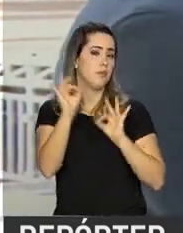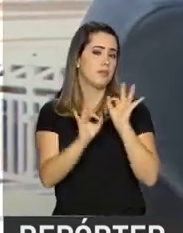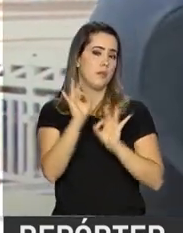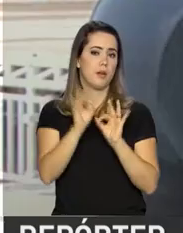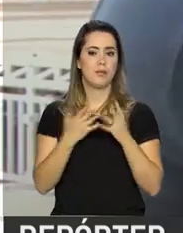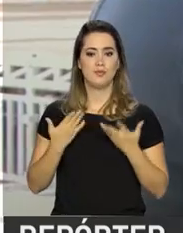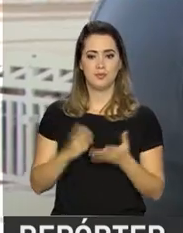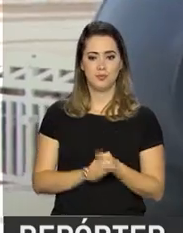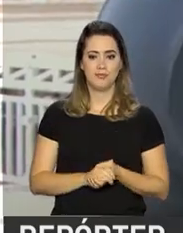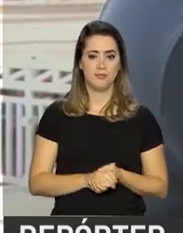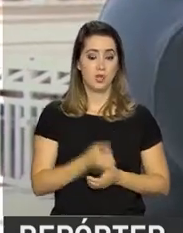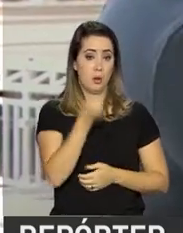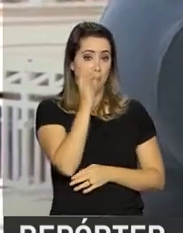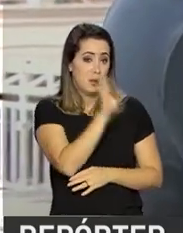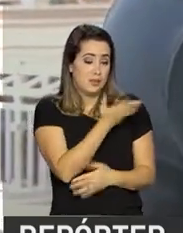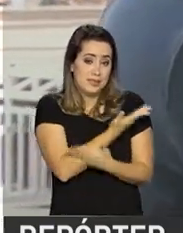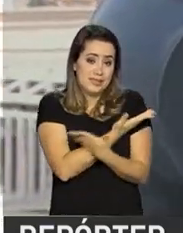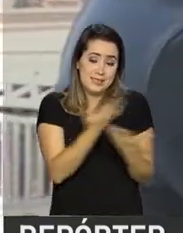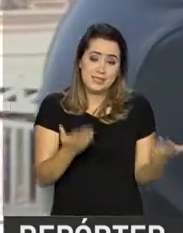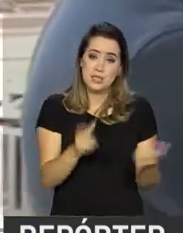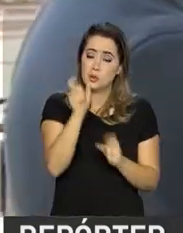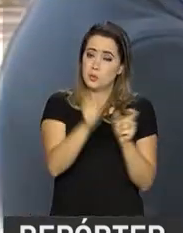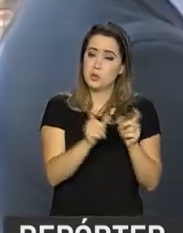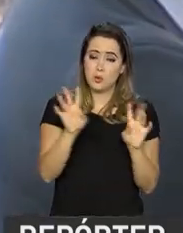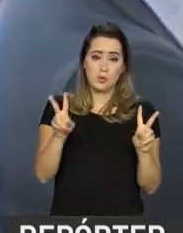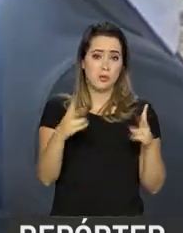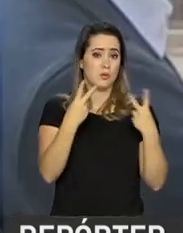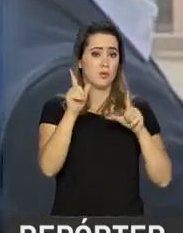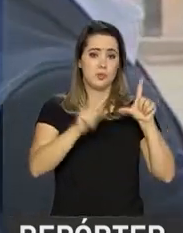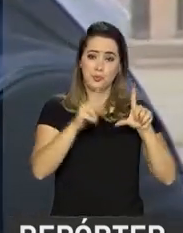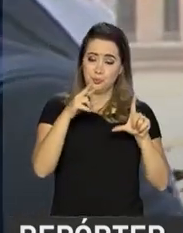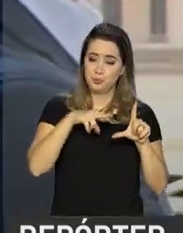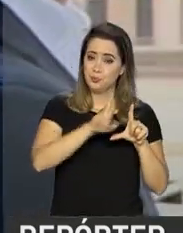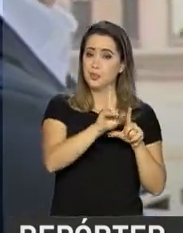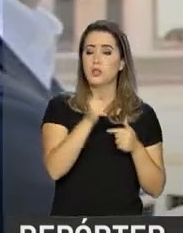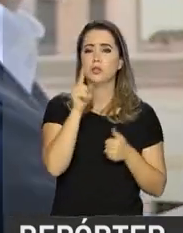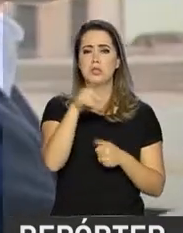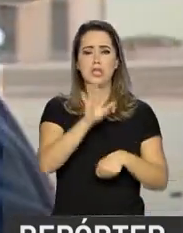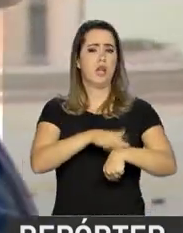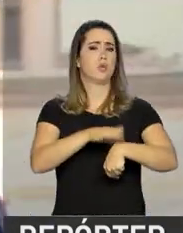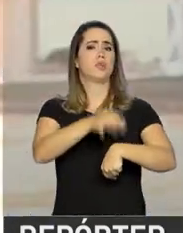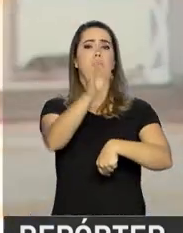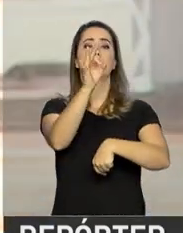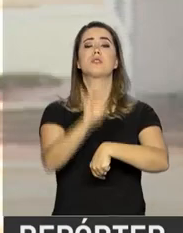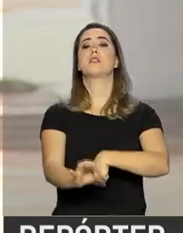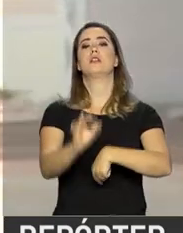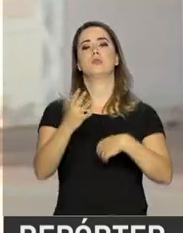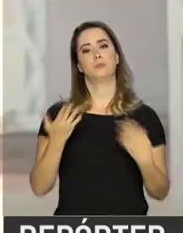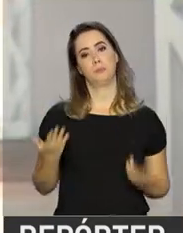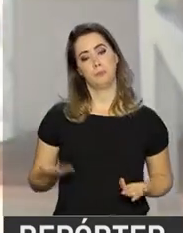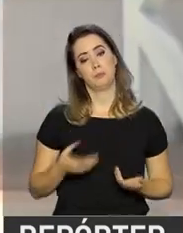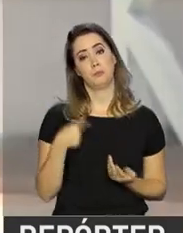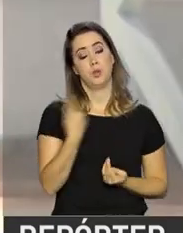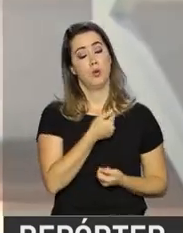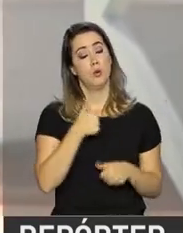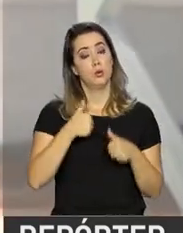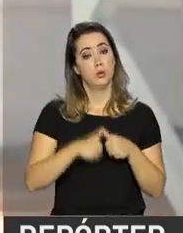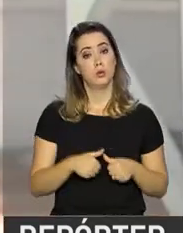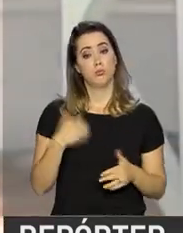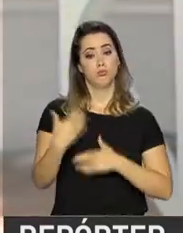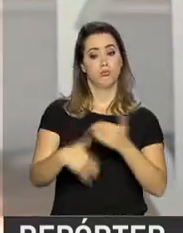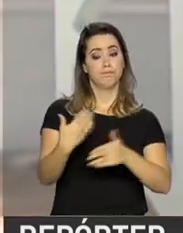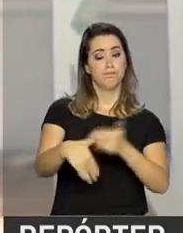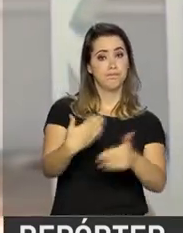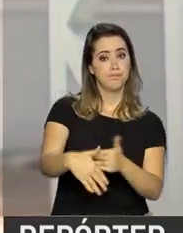cronograma boa tarde pablo boa tarde telespectadores da rbr está no prazo está no cronograma nós estamos em